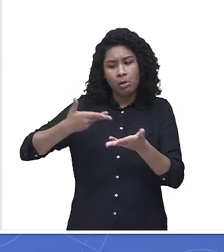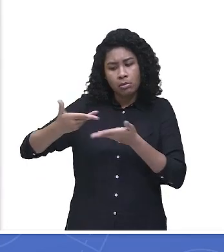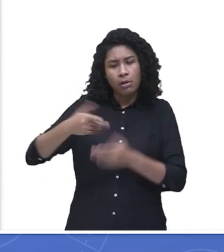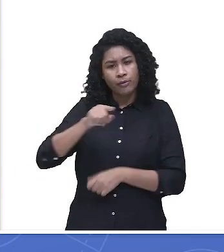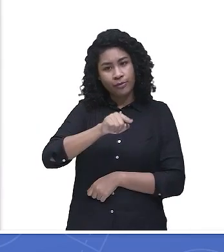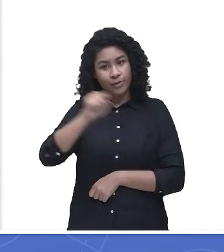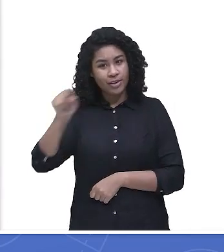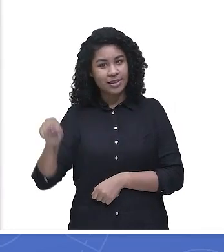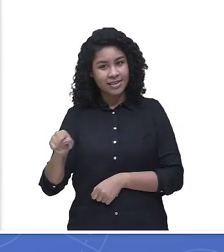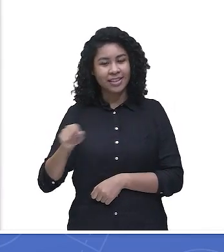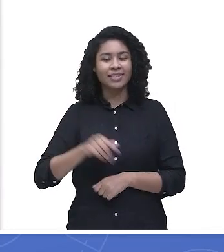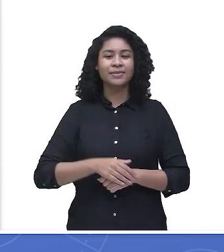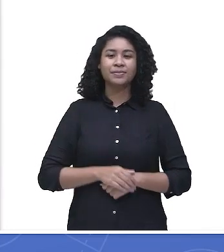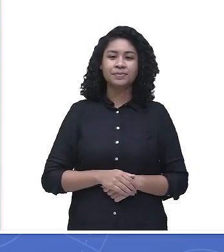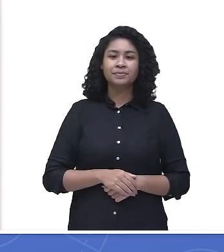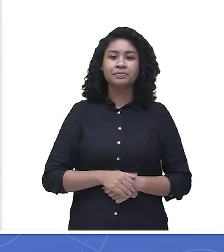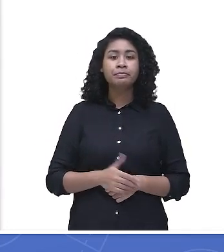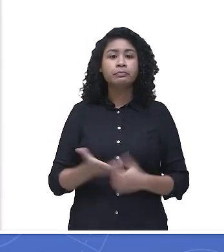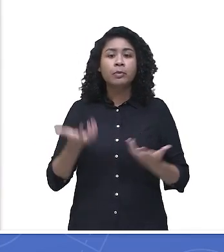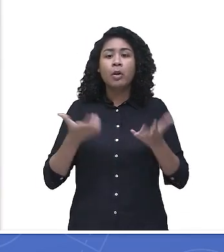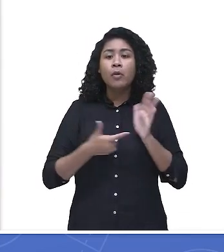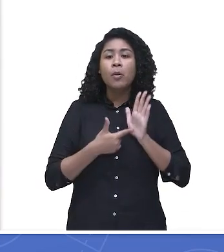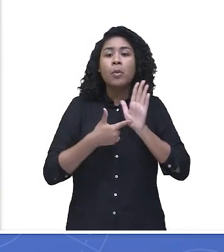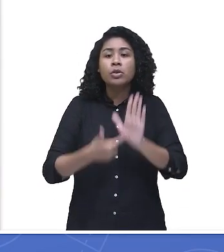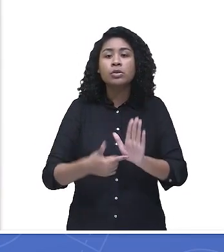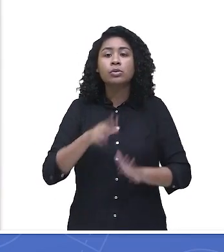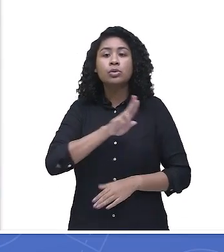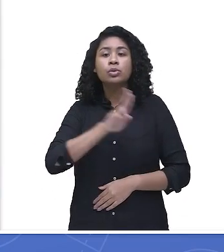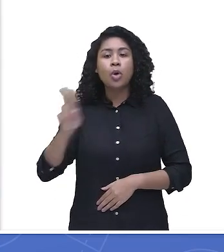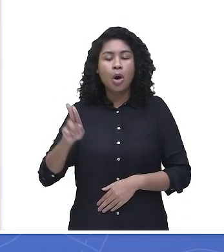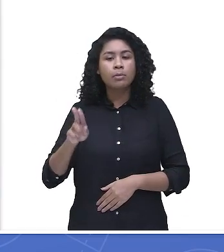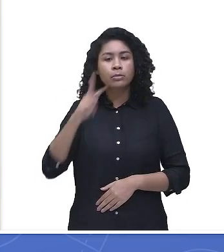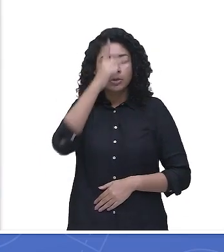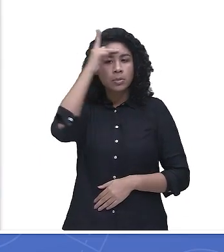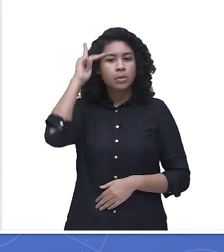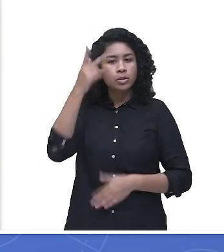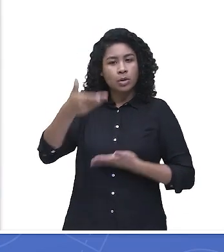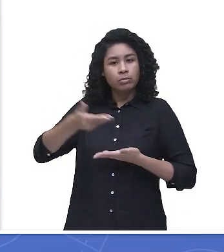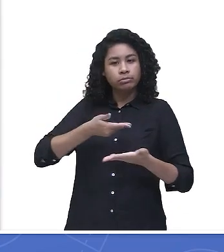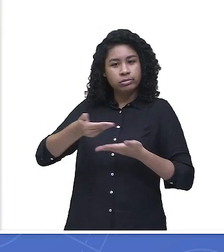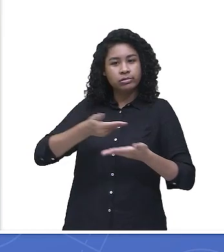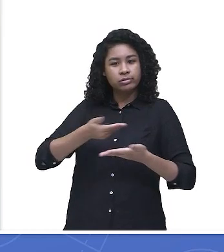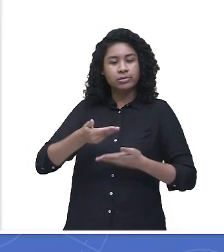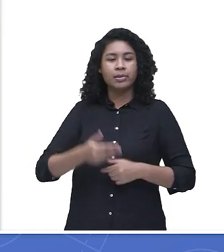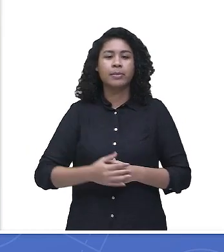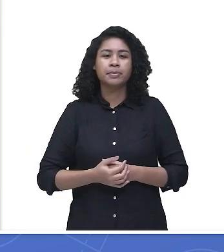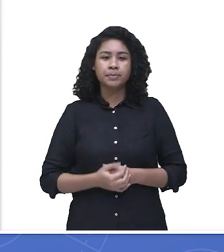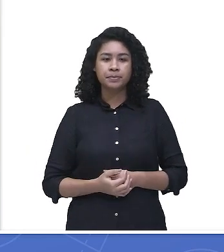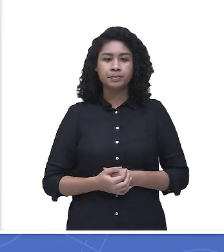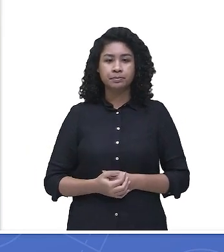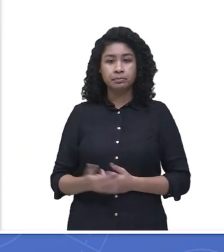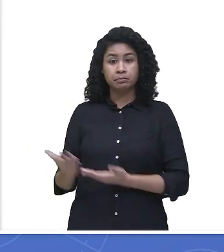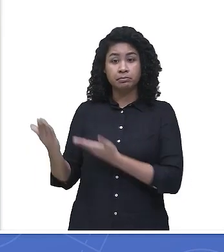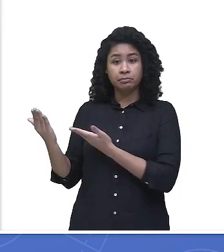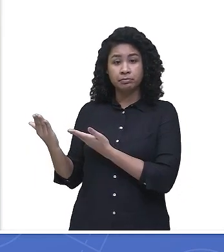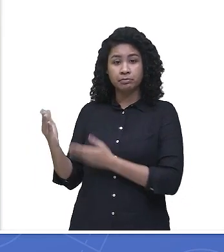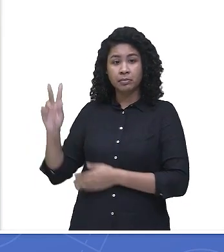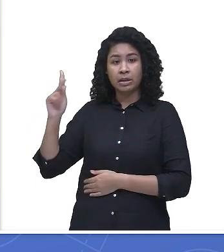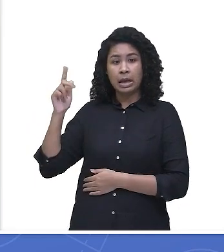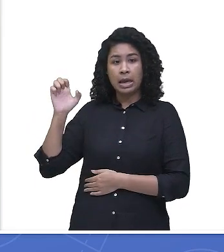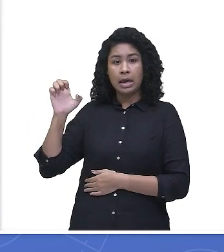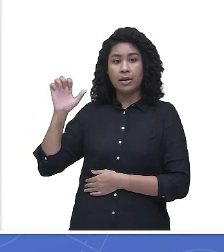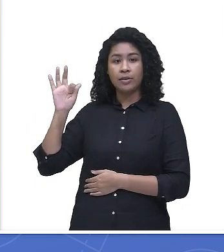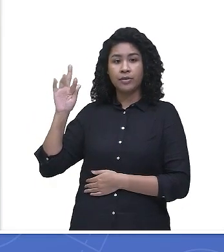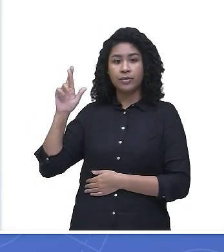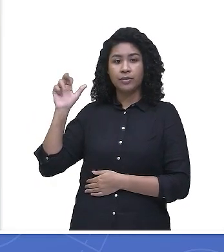vocês. E vamos ver quem interagiu pelo chat? Vamos lá observar aqui. Olha só, o Efraim interagiu e falou que a resposta dessa